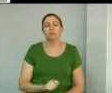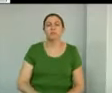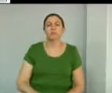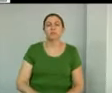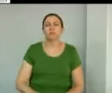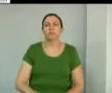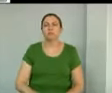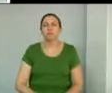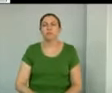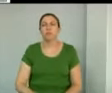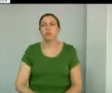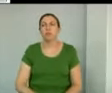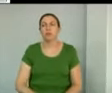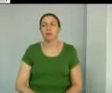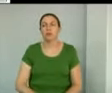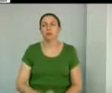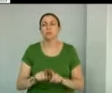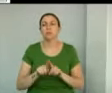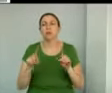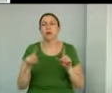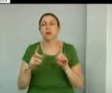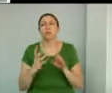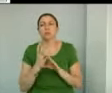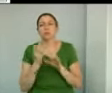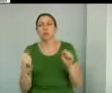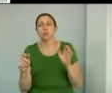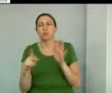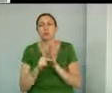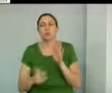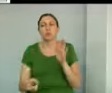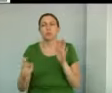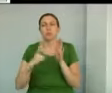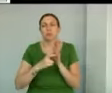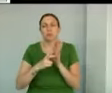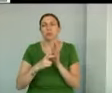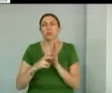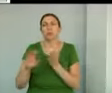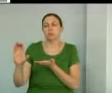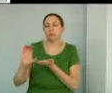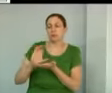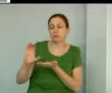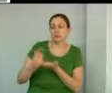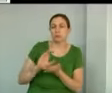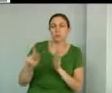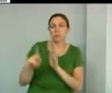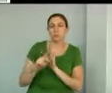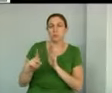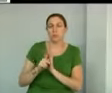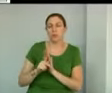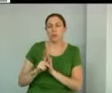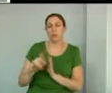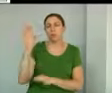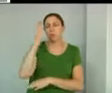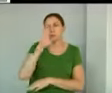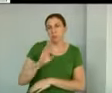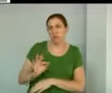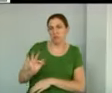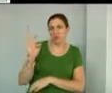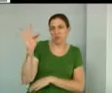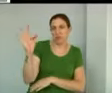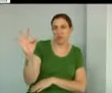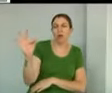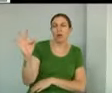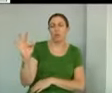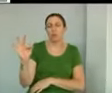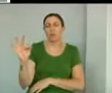R$ 65.934.000. Mais o rendimento das aplicações financeiras, mais R$ 91.000. Transferências aí que o município recebe da União, que são recursos vinculados